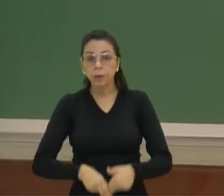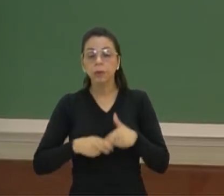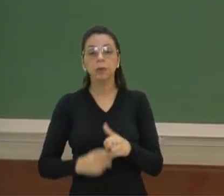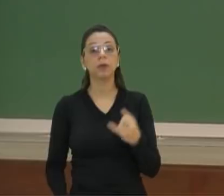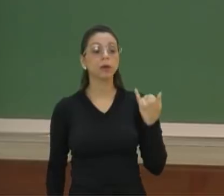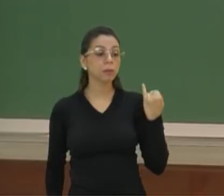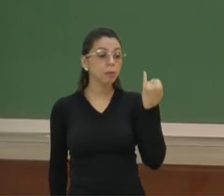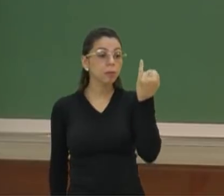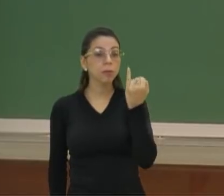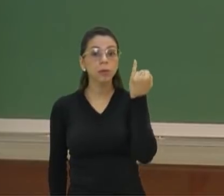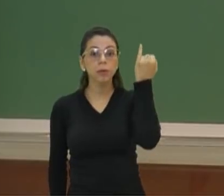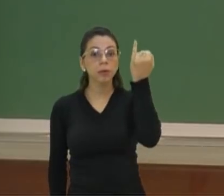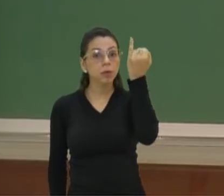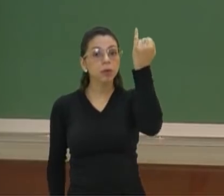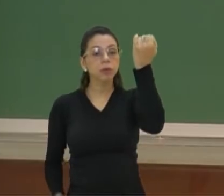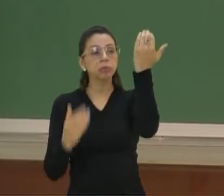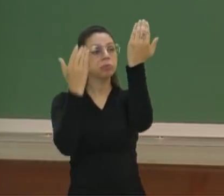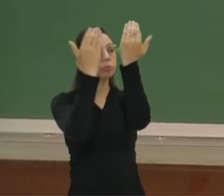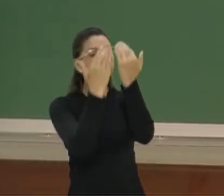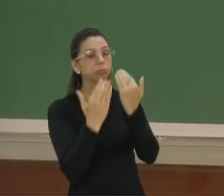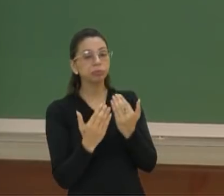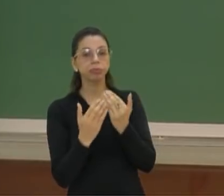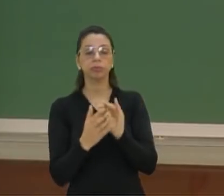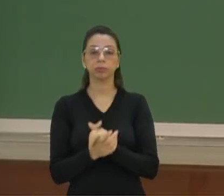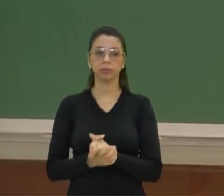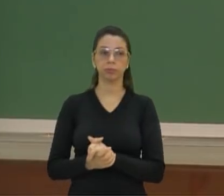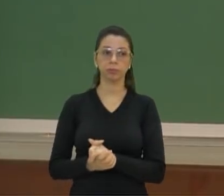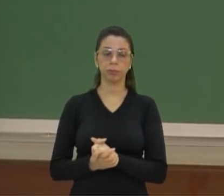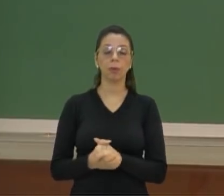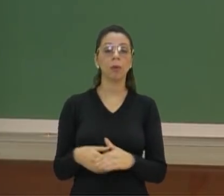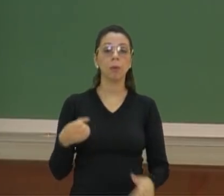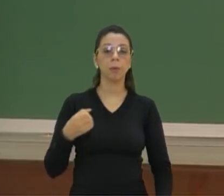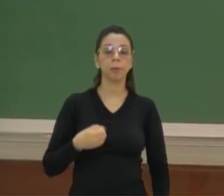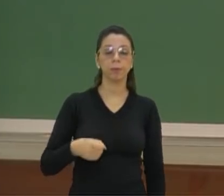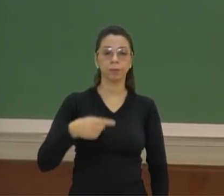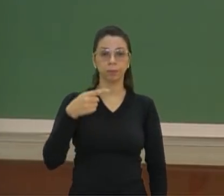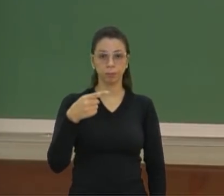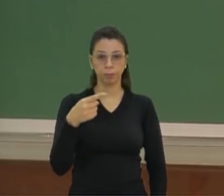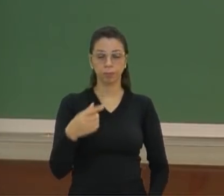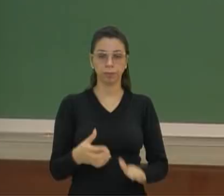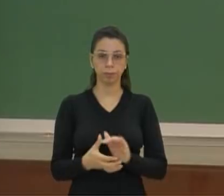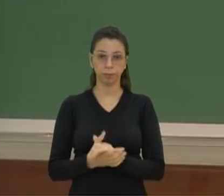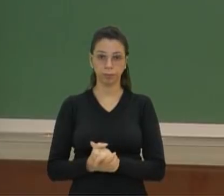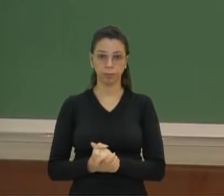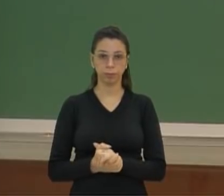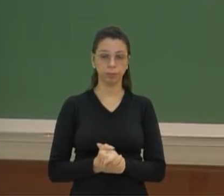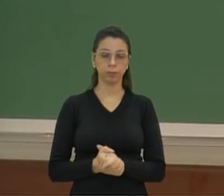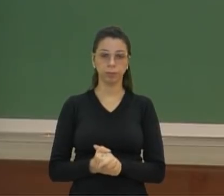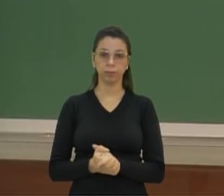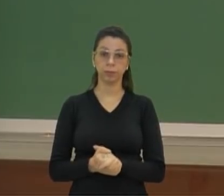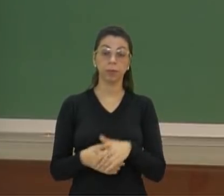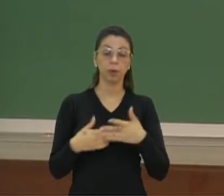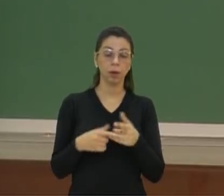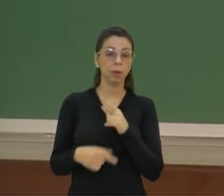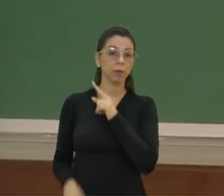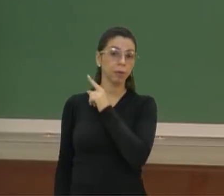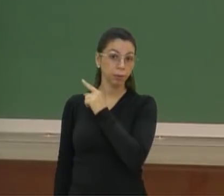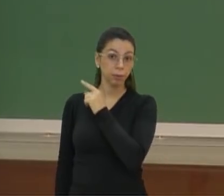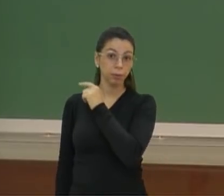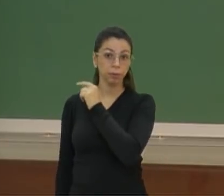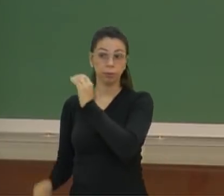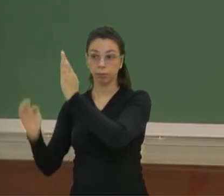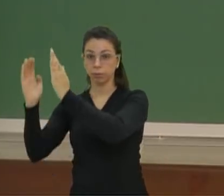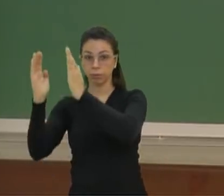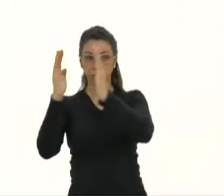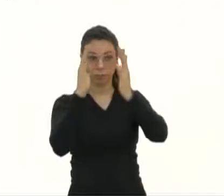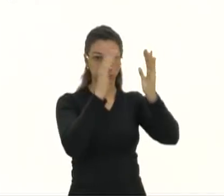fazer a leitura dessas imagens. Número 1. Observe a imagem abaixo e responda a questão a seguir. Então, nesse infográfico,